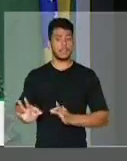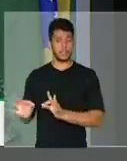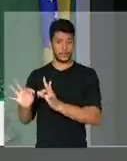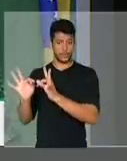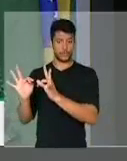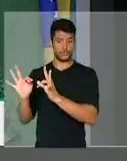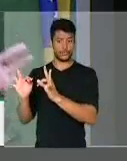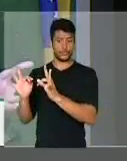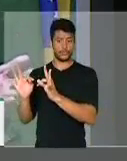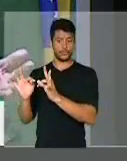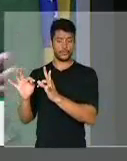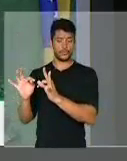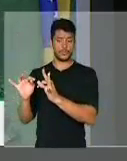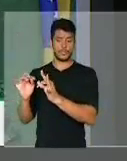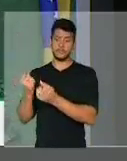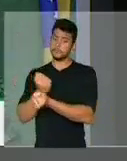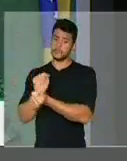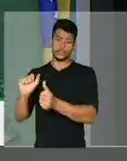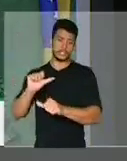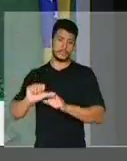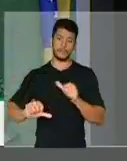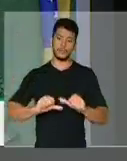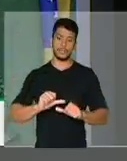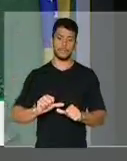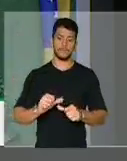é irreversível.